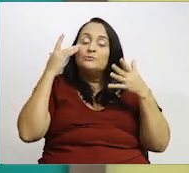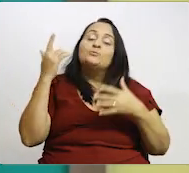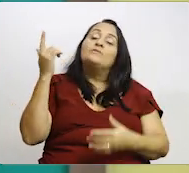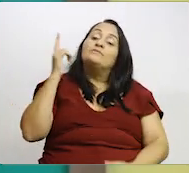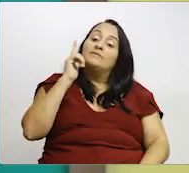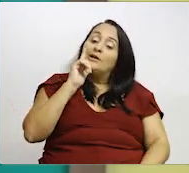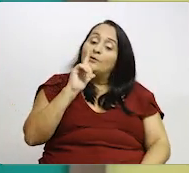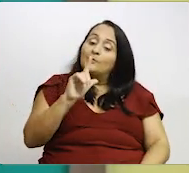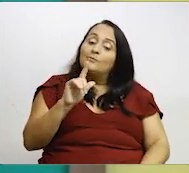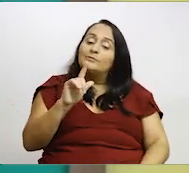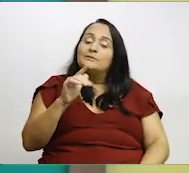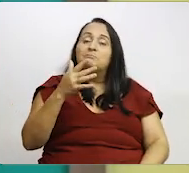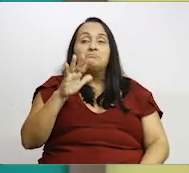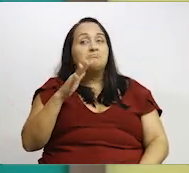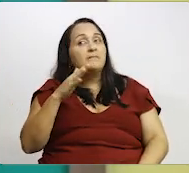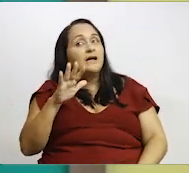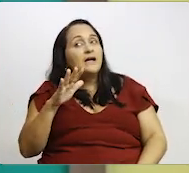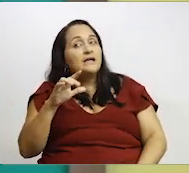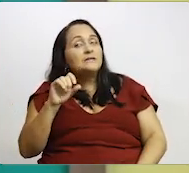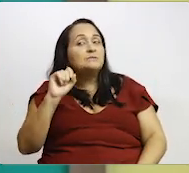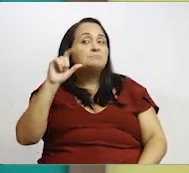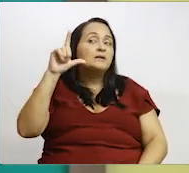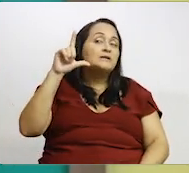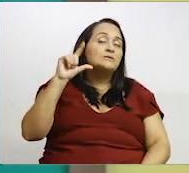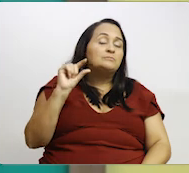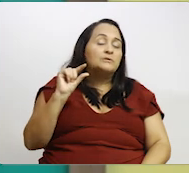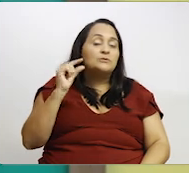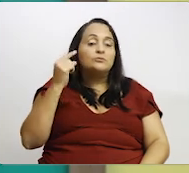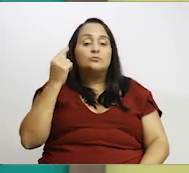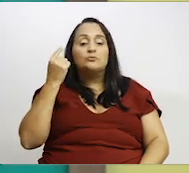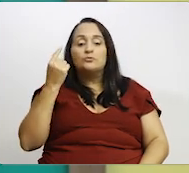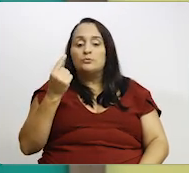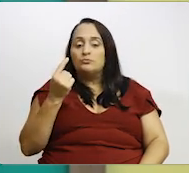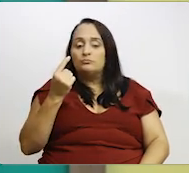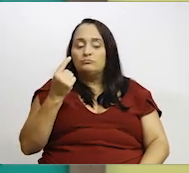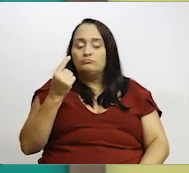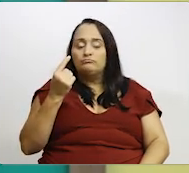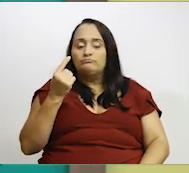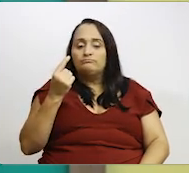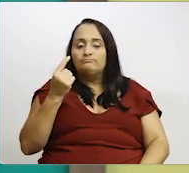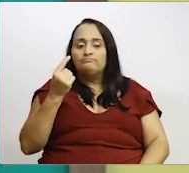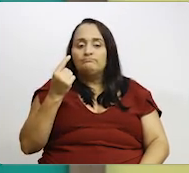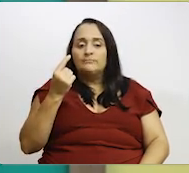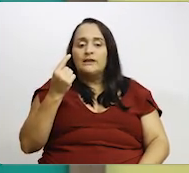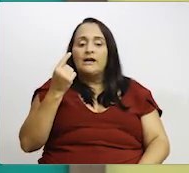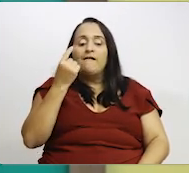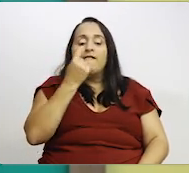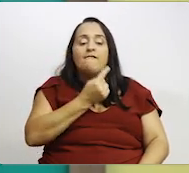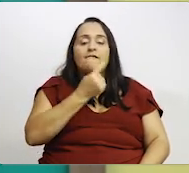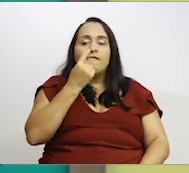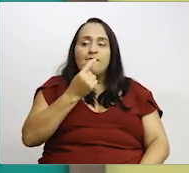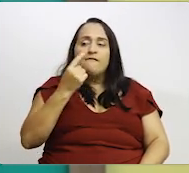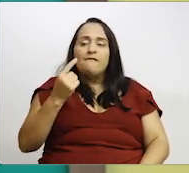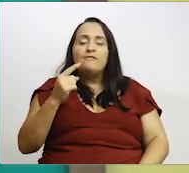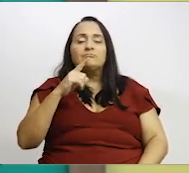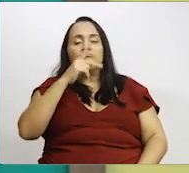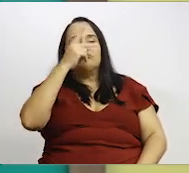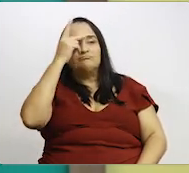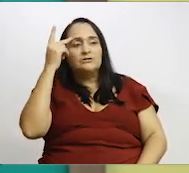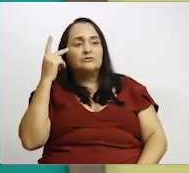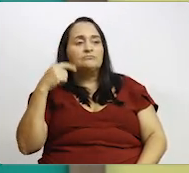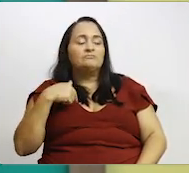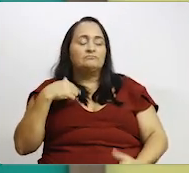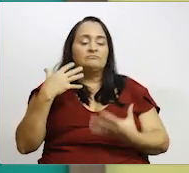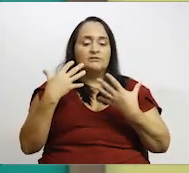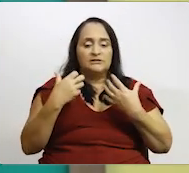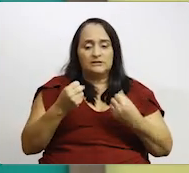que 1. 3 coisas, 2 pessoas. Cada pessoa vai receber uma coisa e ainda vai